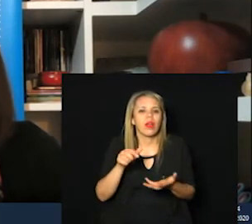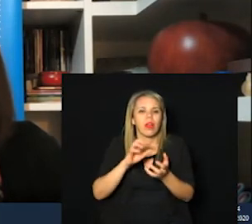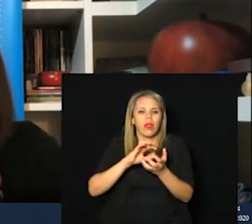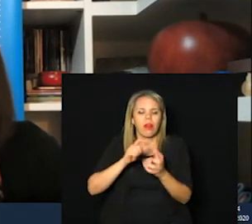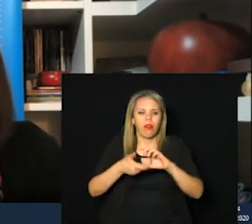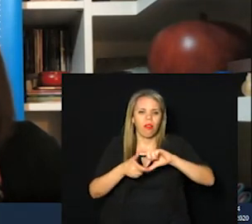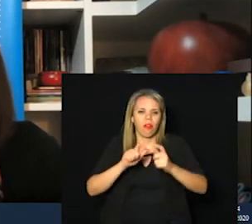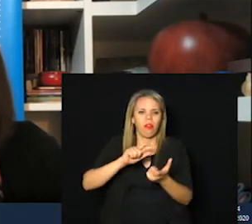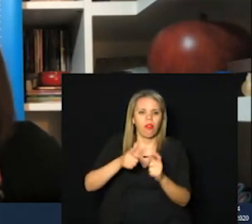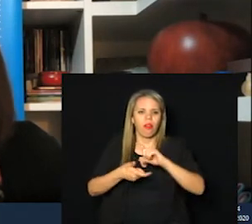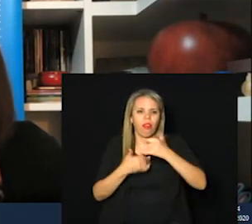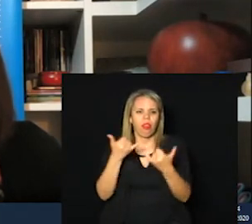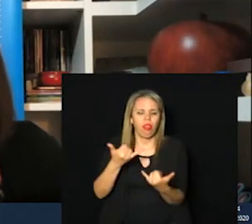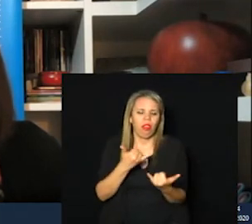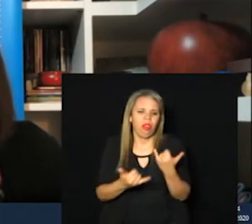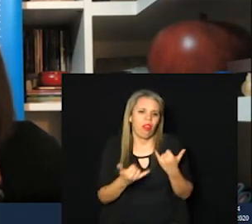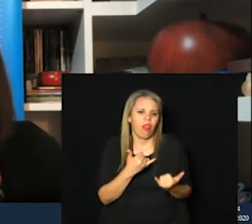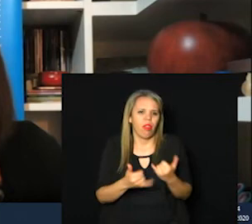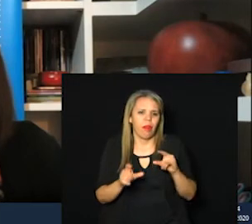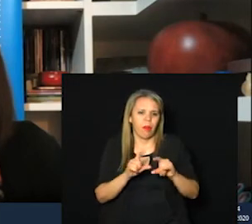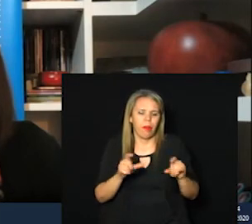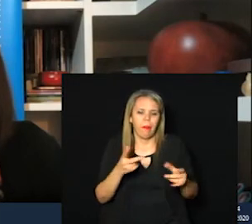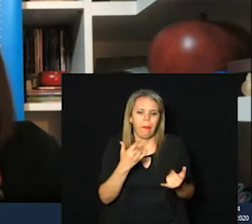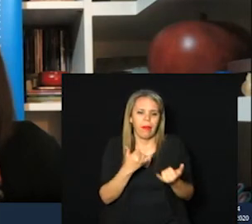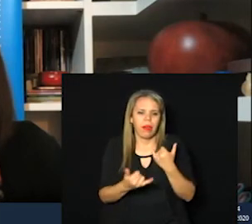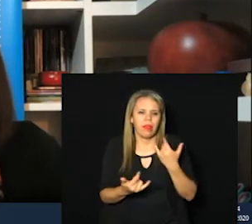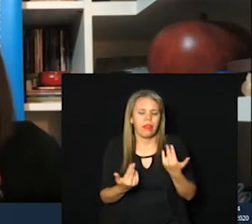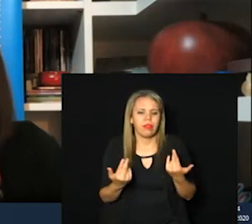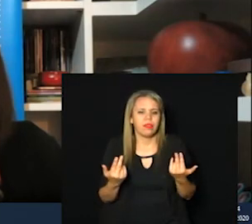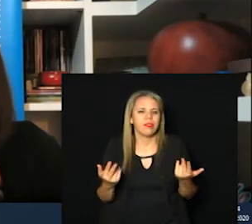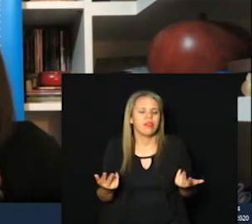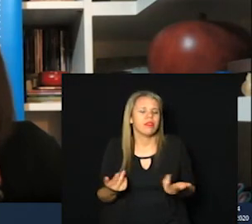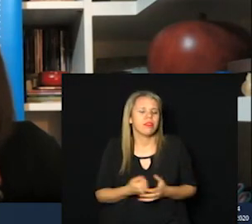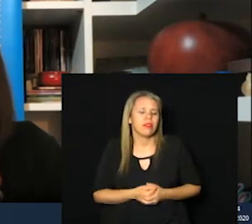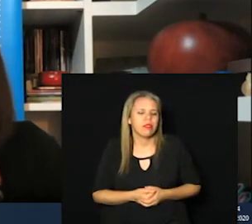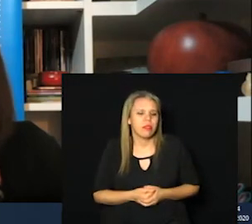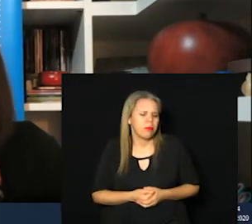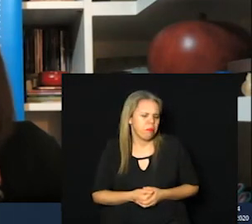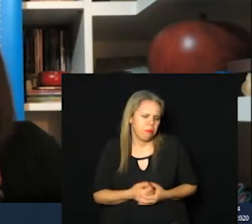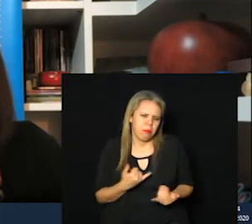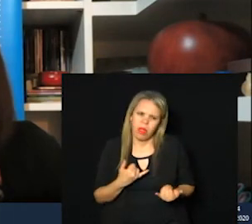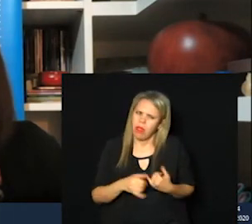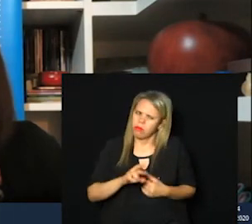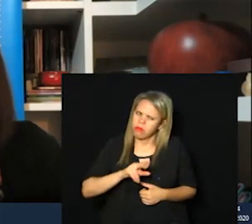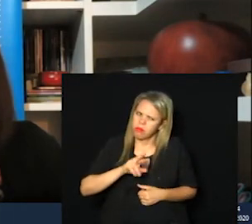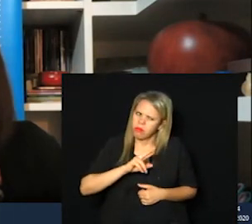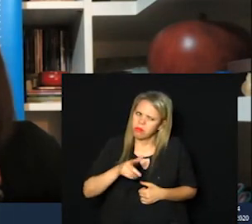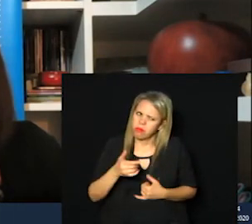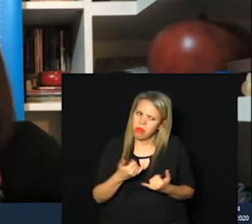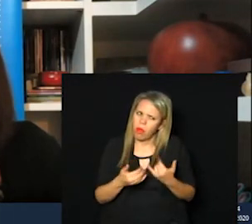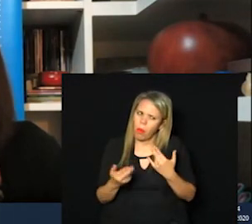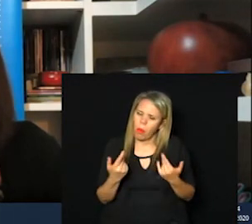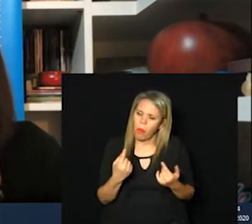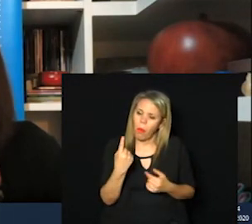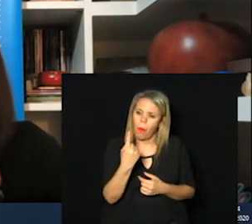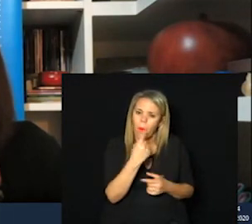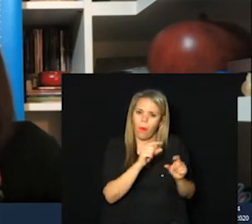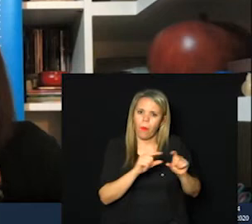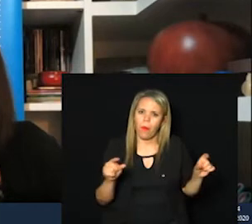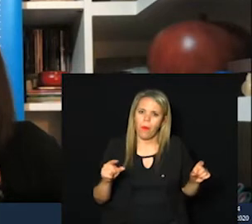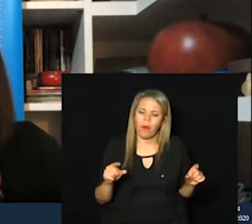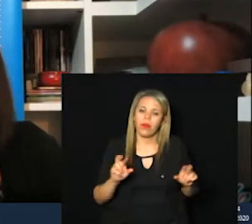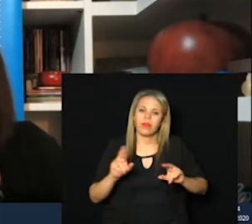parece tudo igual, as frases parecem todas iguais. Eu disse, elas parecem, mas não são. Cada frase tem uma